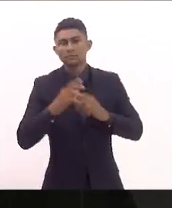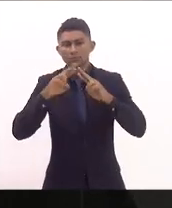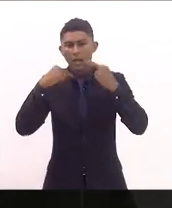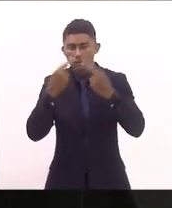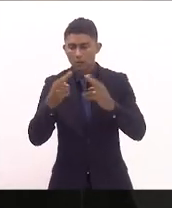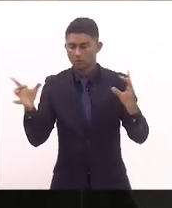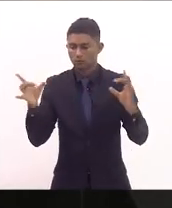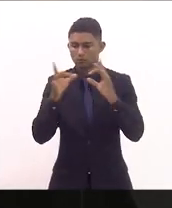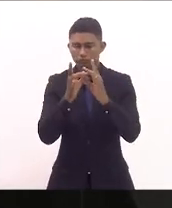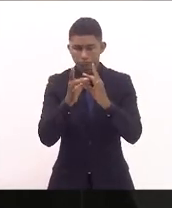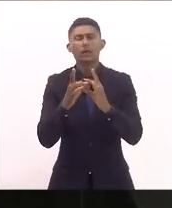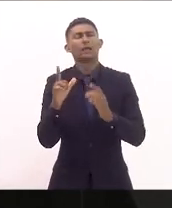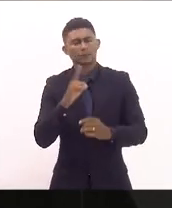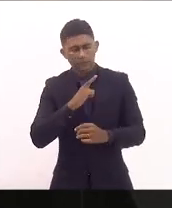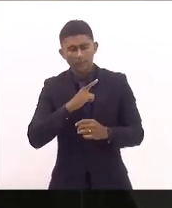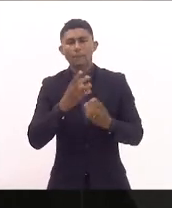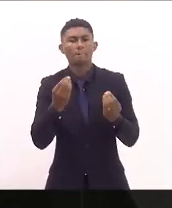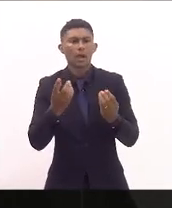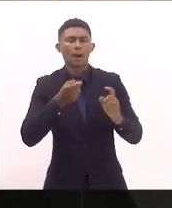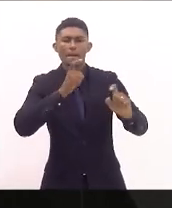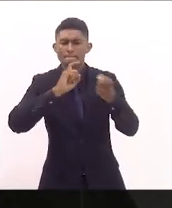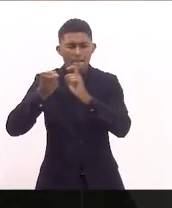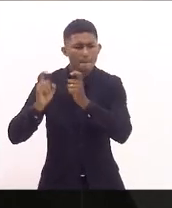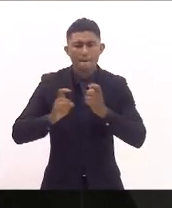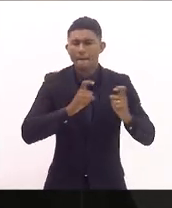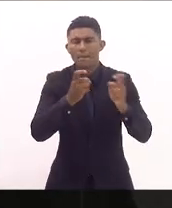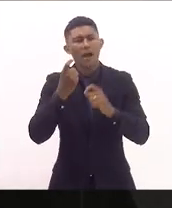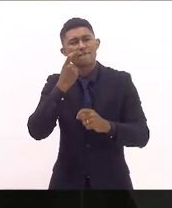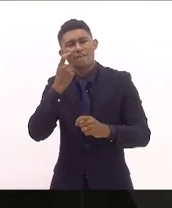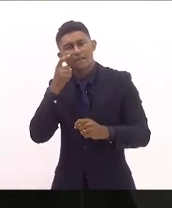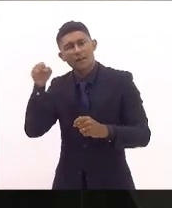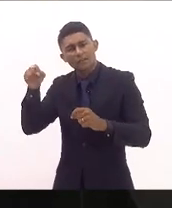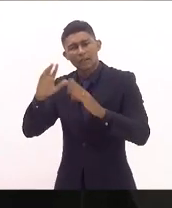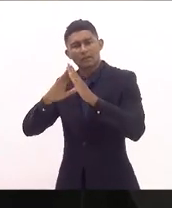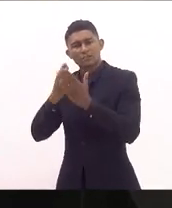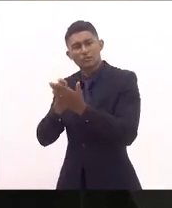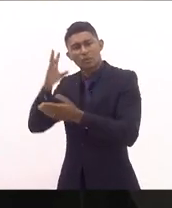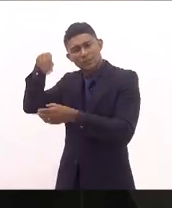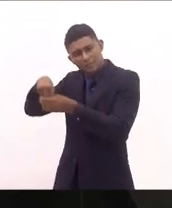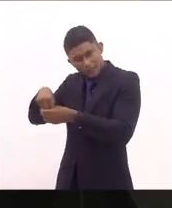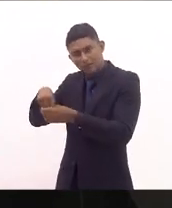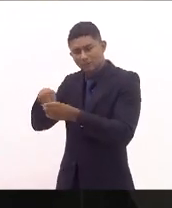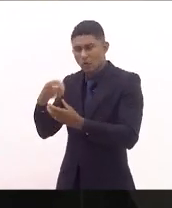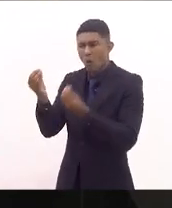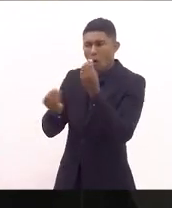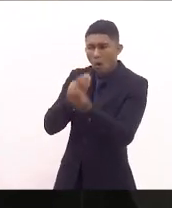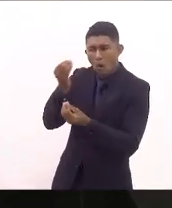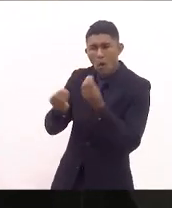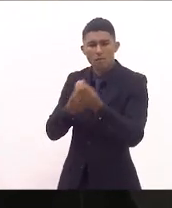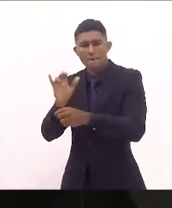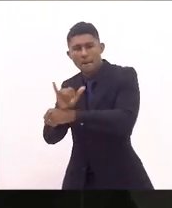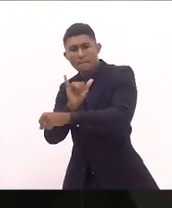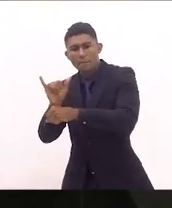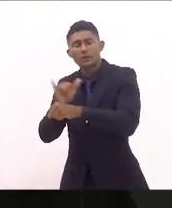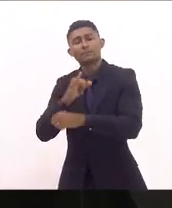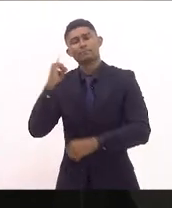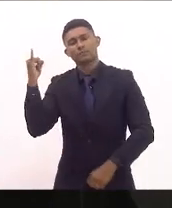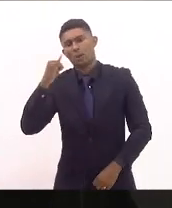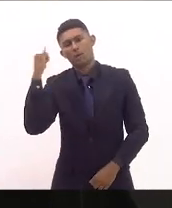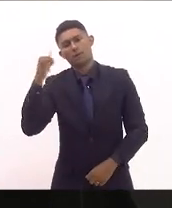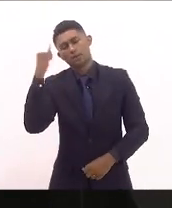pública conjunta para debater as condições de funcionamento da Faetec é um debate estratégico para a educação pública